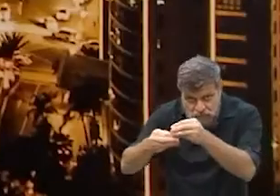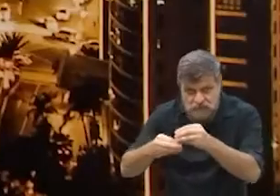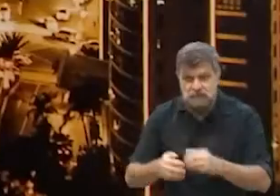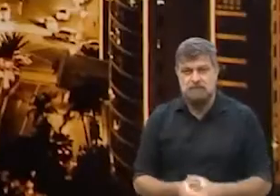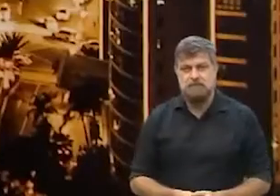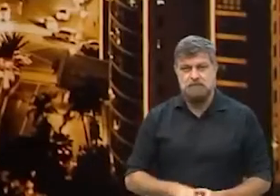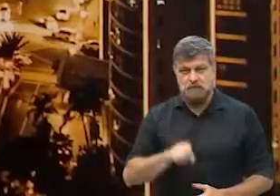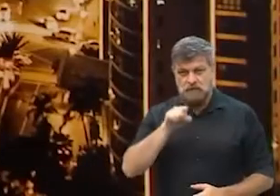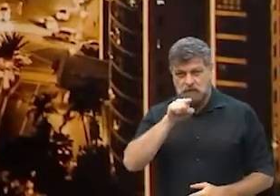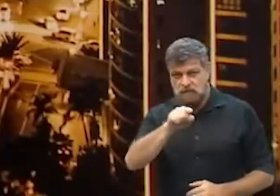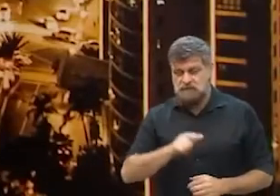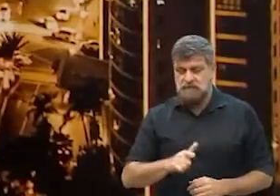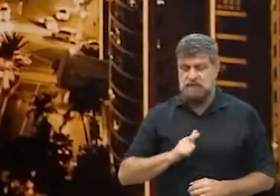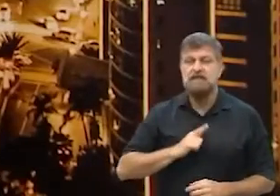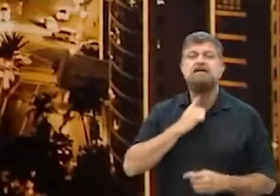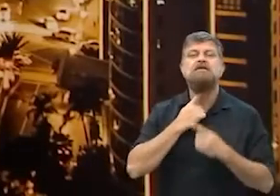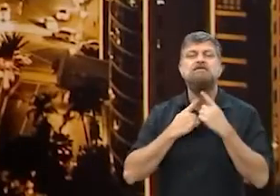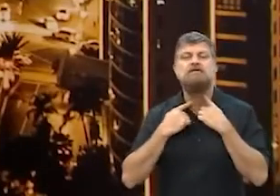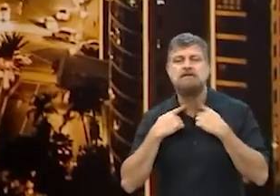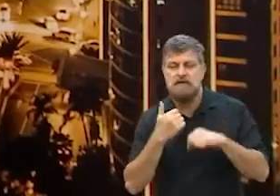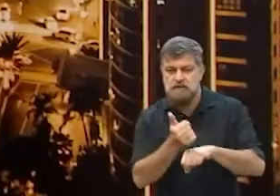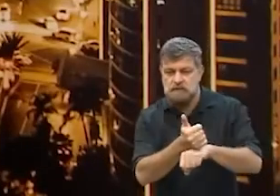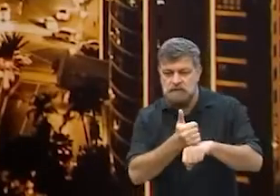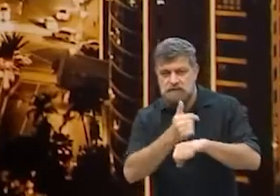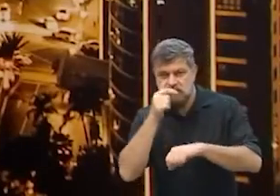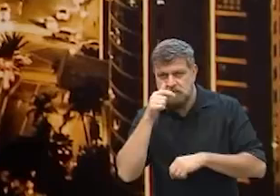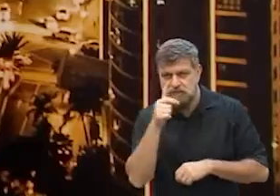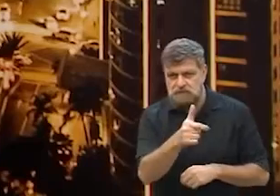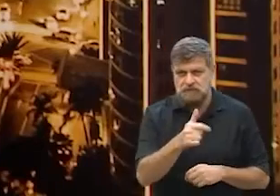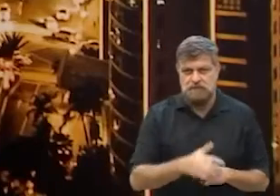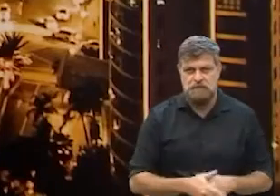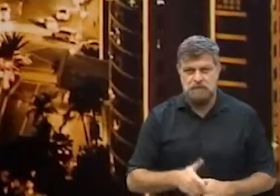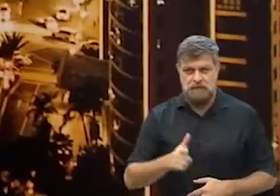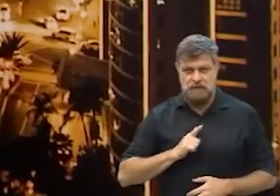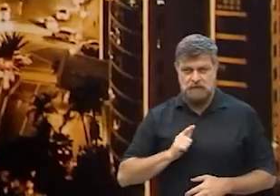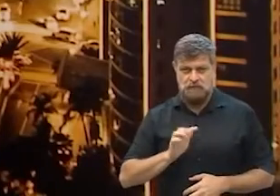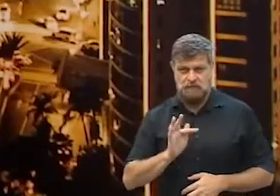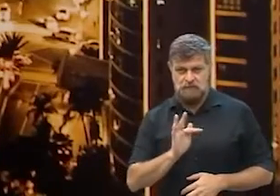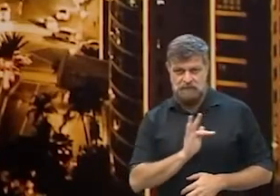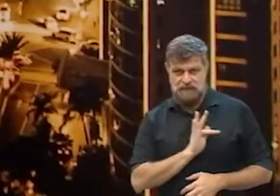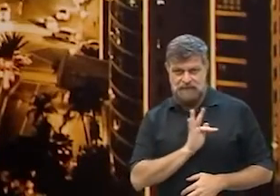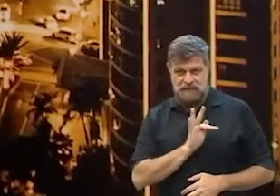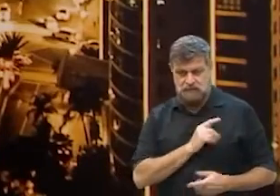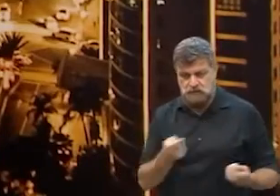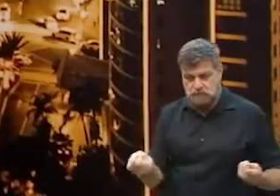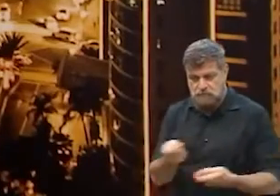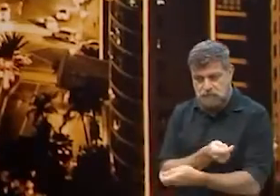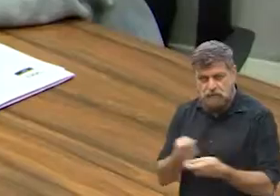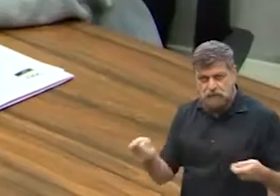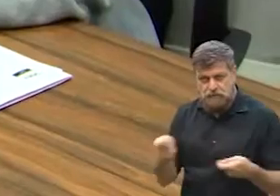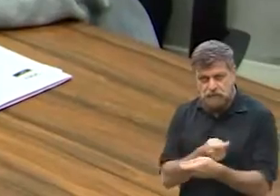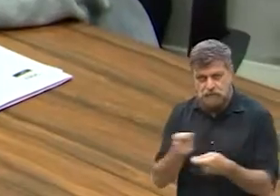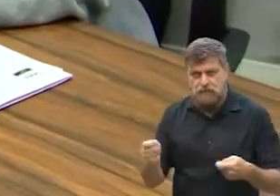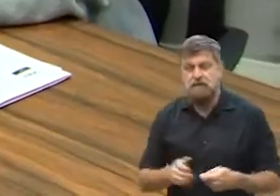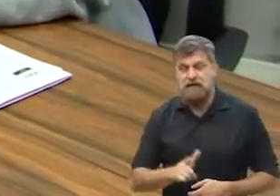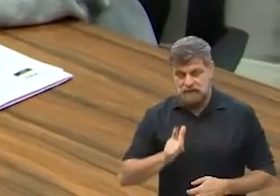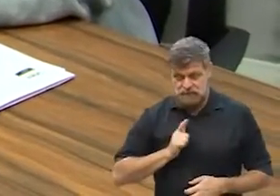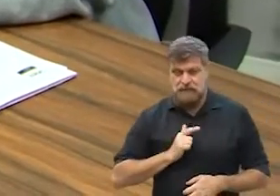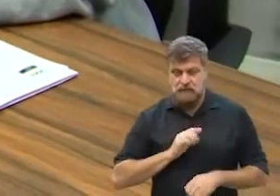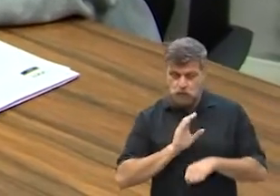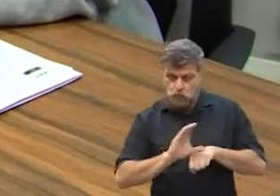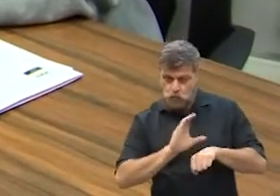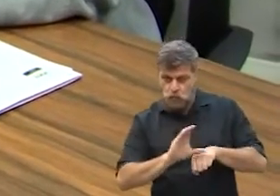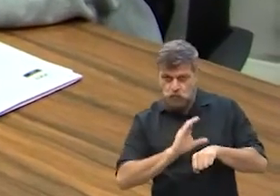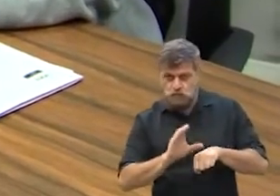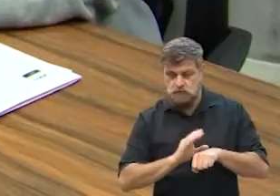passo, você que se interessa pela profissão, você pode fazer o técnico de transações imobiliárias, né, que se fala o TTI.